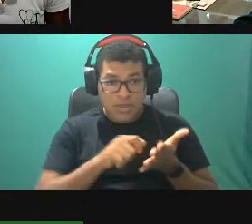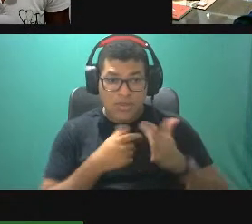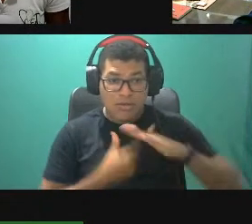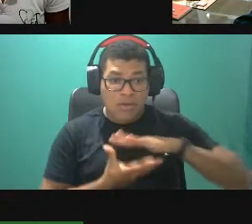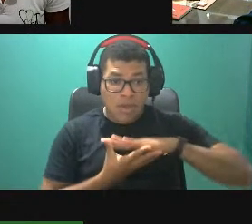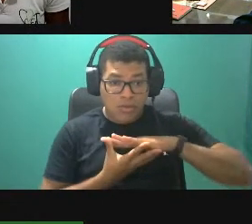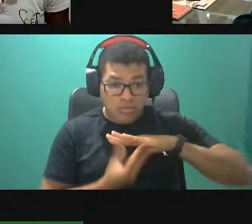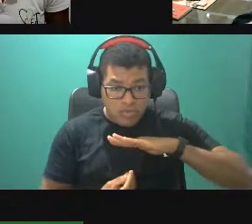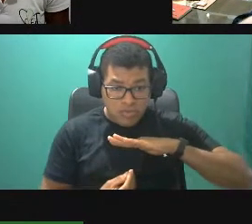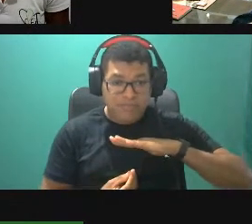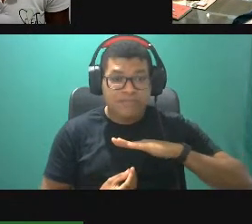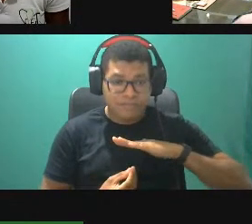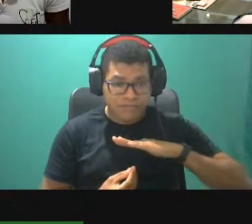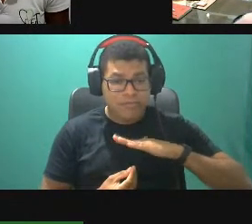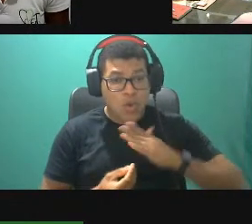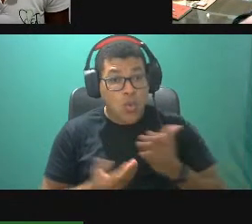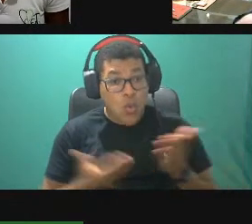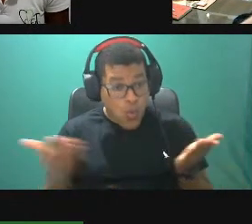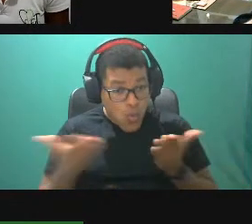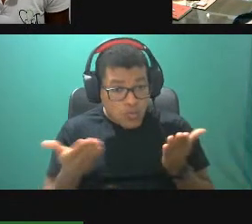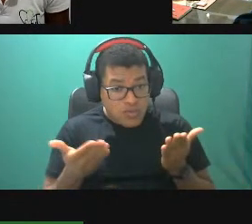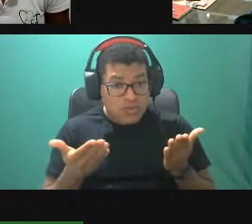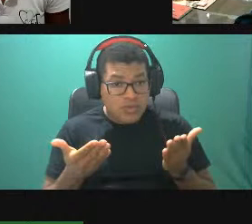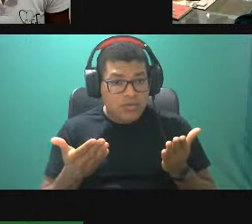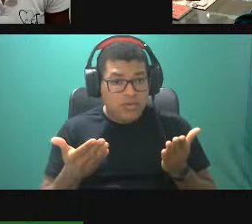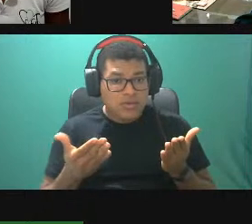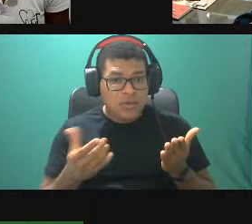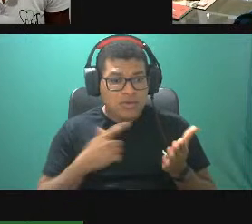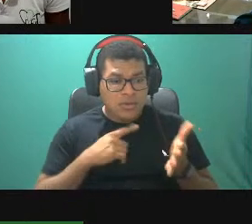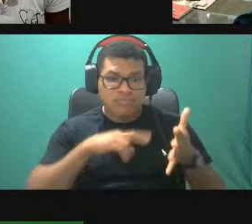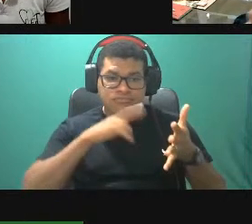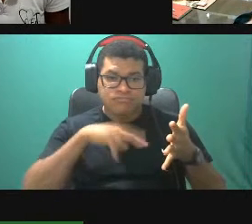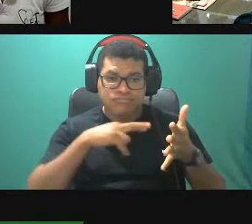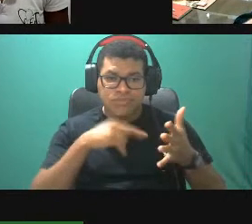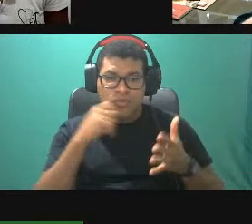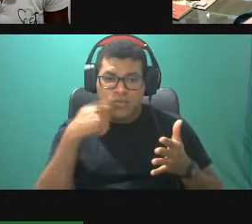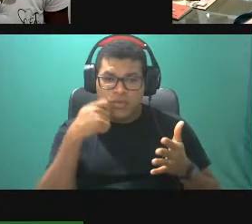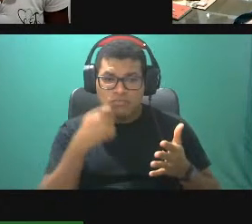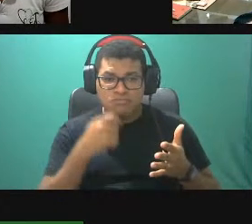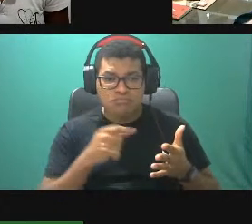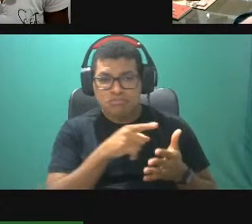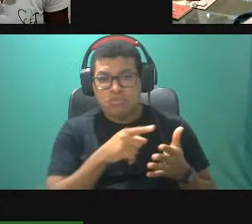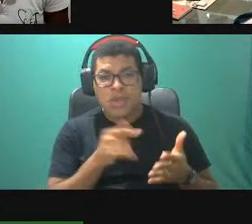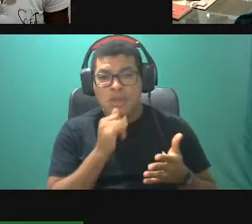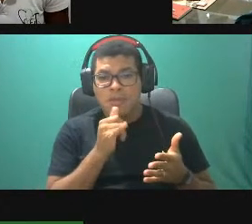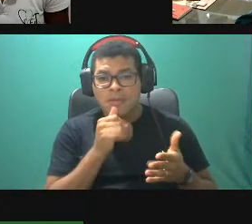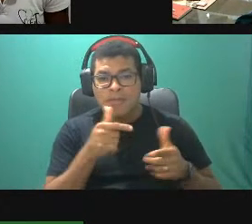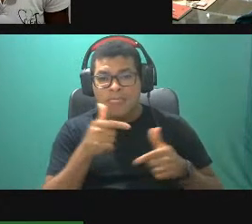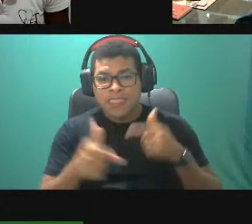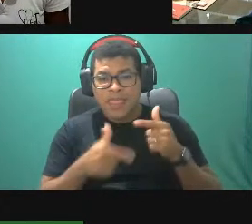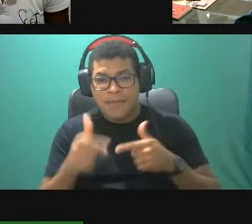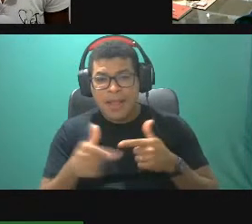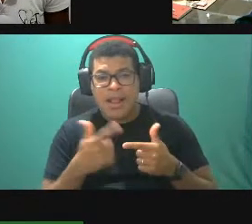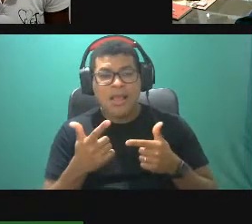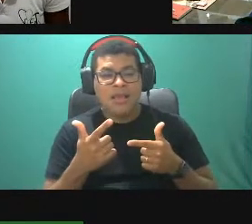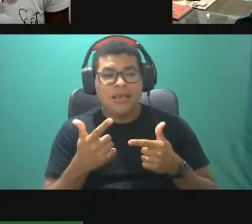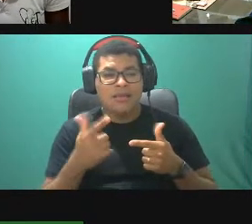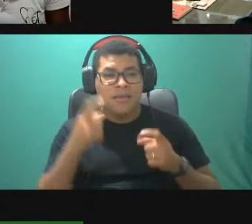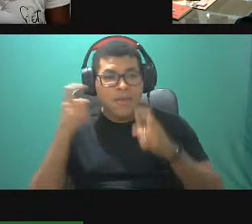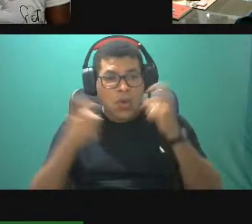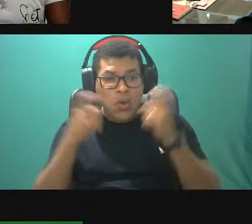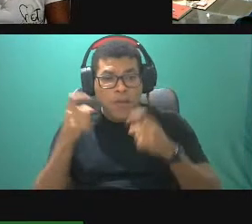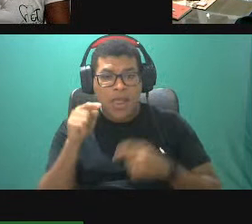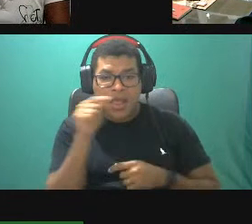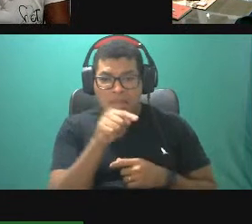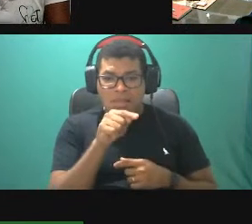tá? Hoje, o perito odontológico, ele não vai trabalhar e se preocupar com